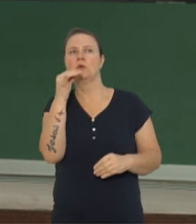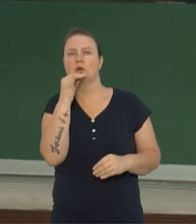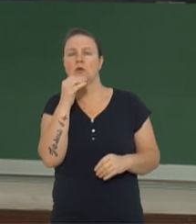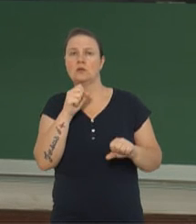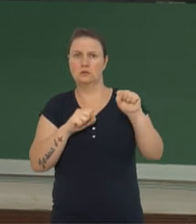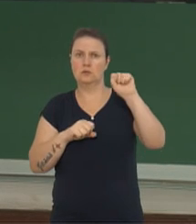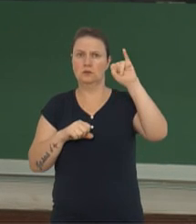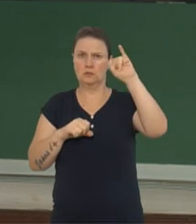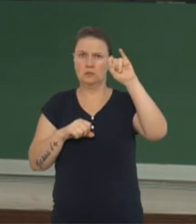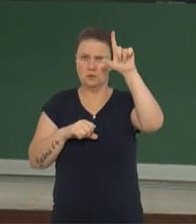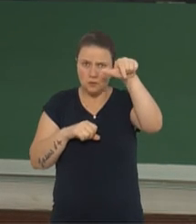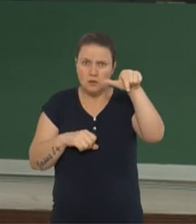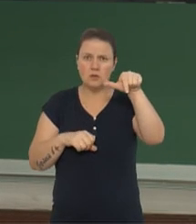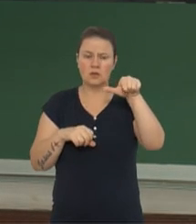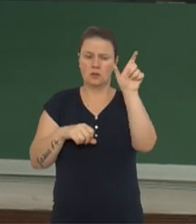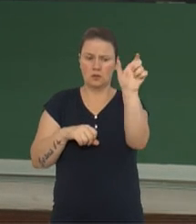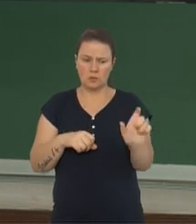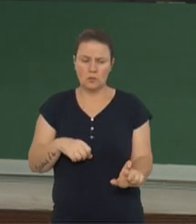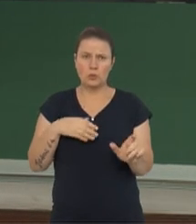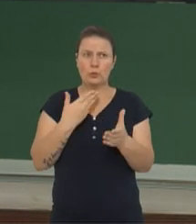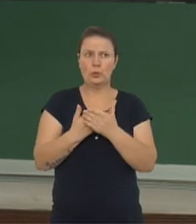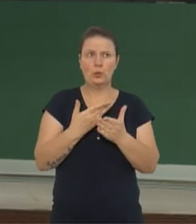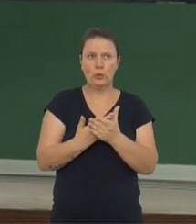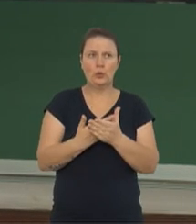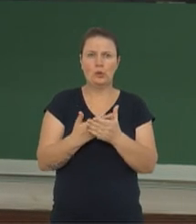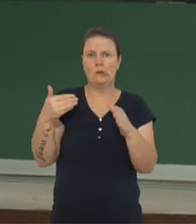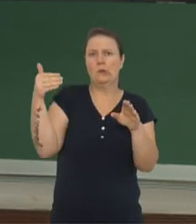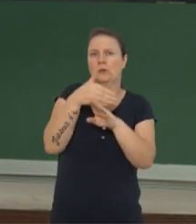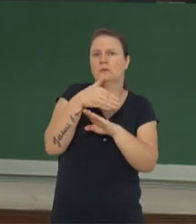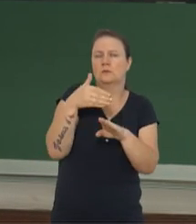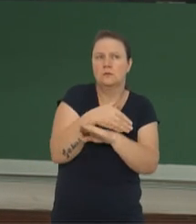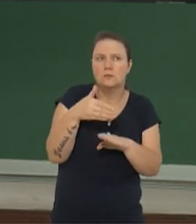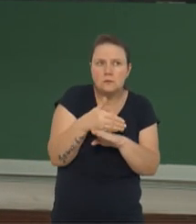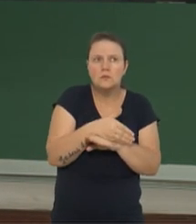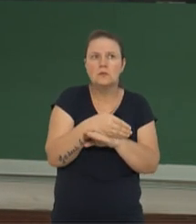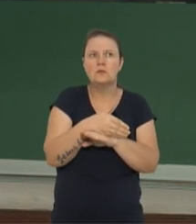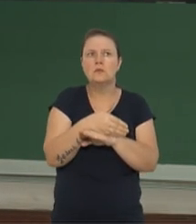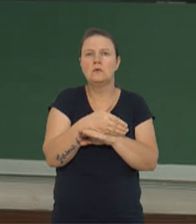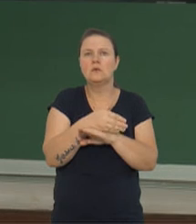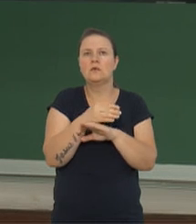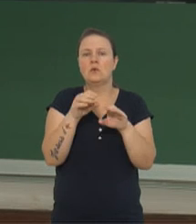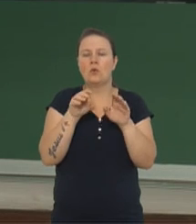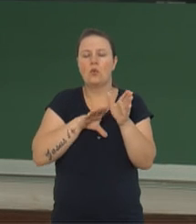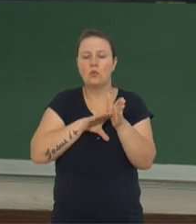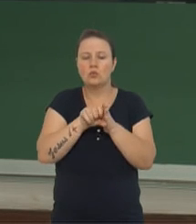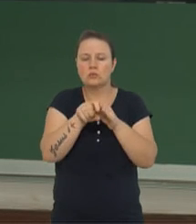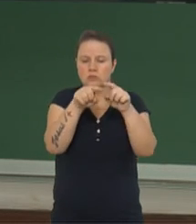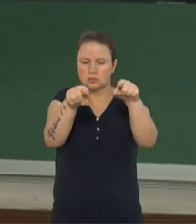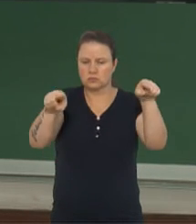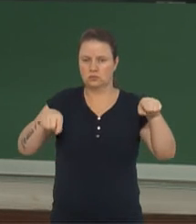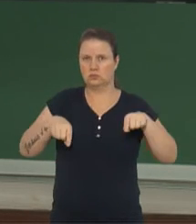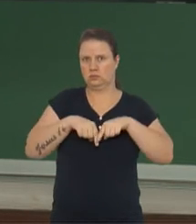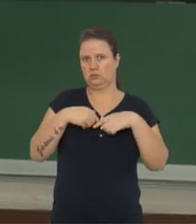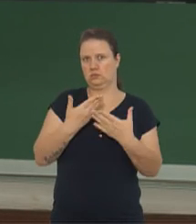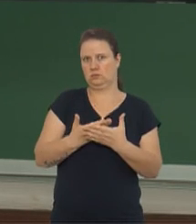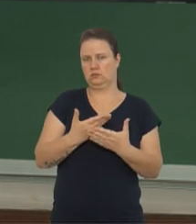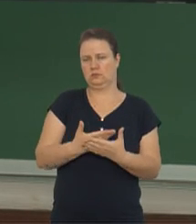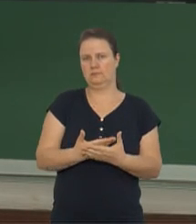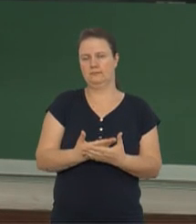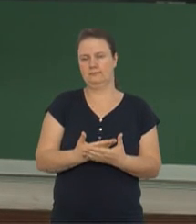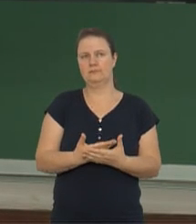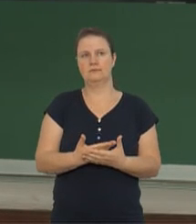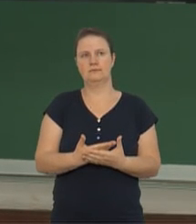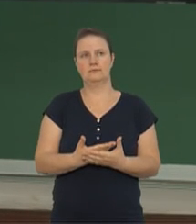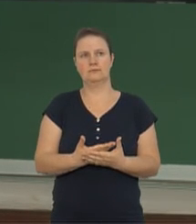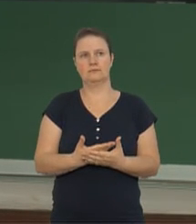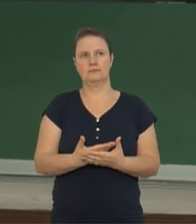Sim, ele estudante vai acceder ao classroom. Sim, afirmação. Contrário de não.